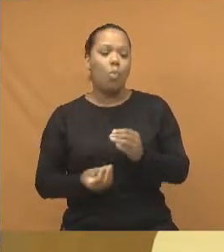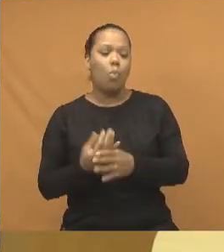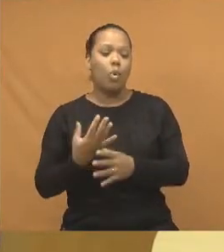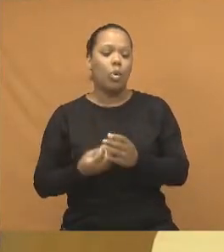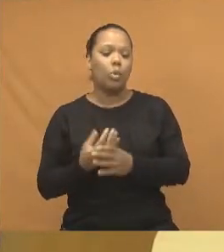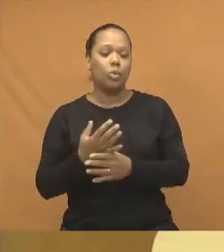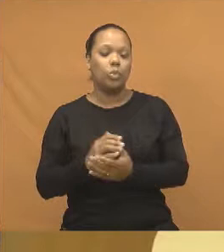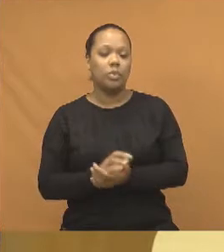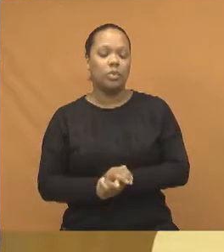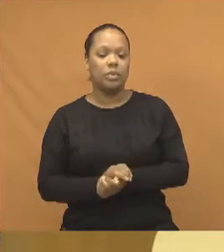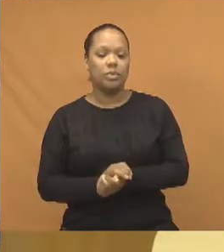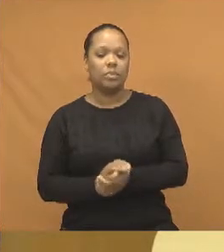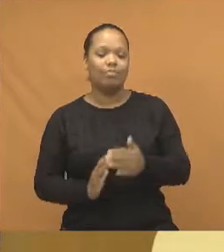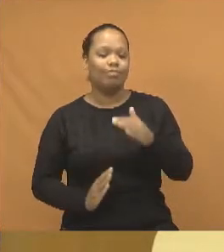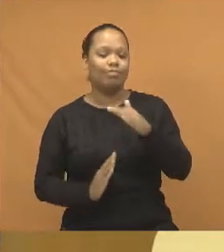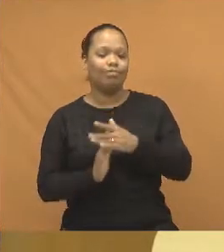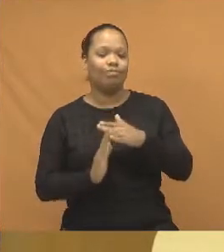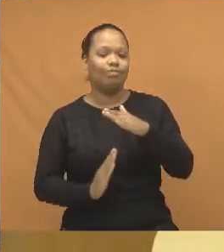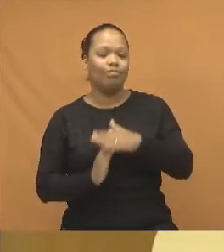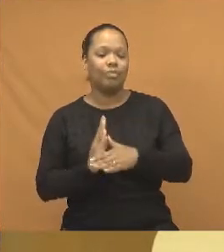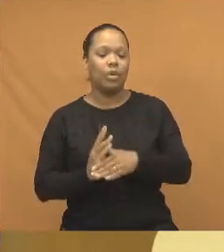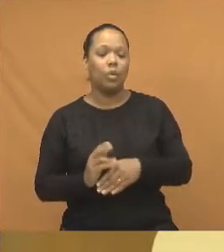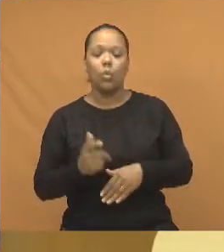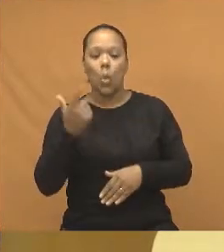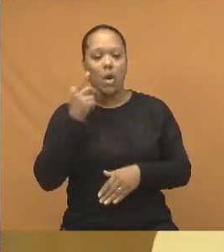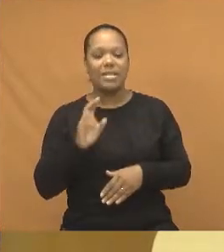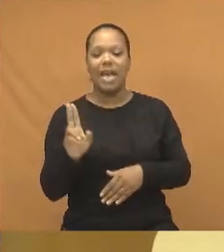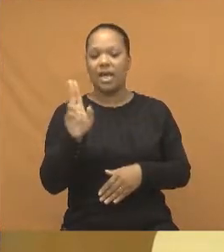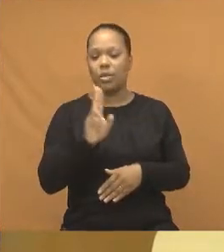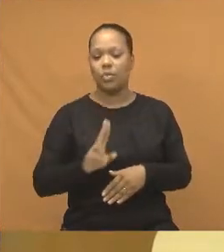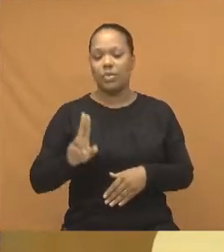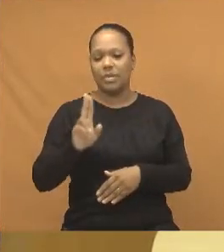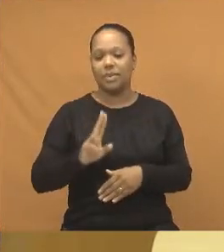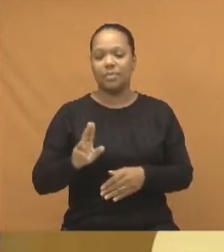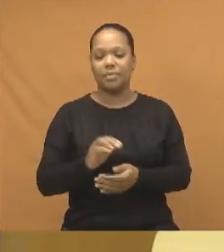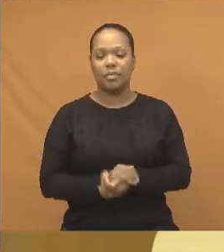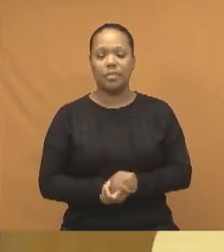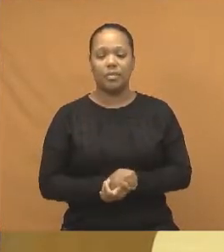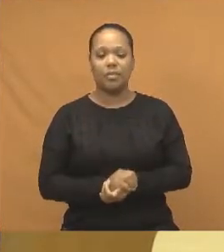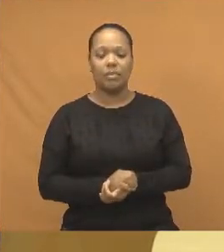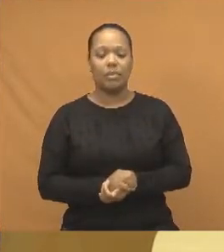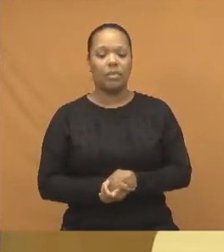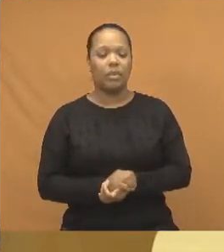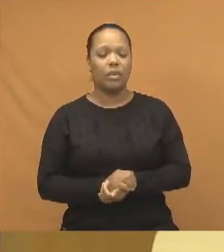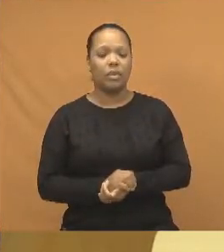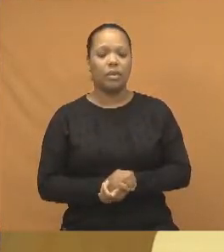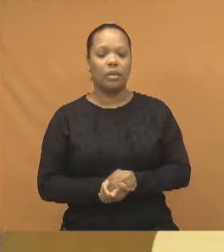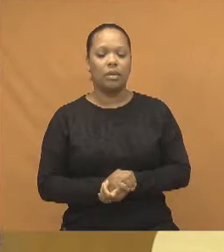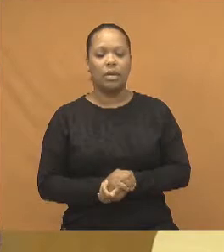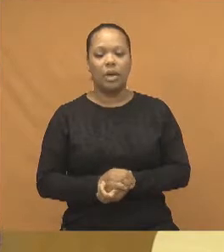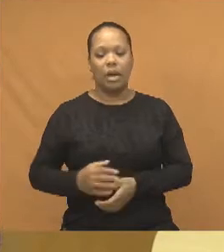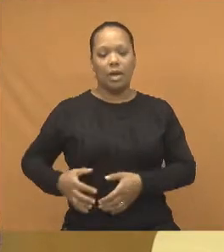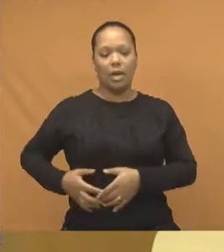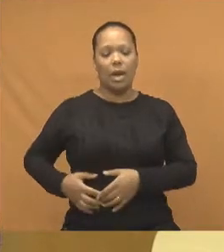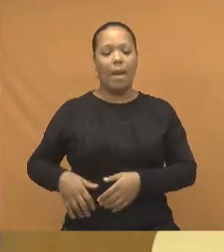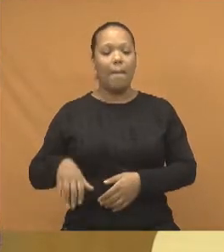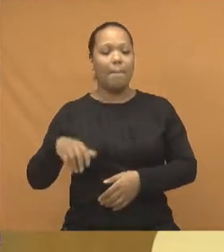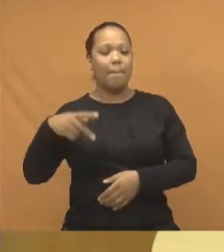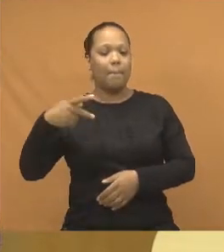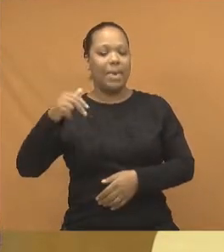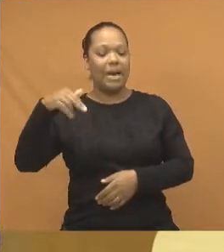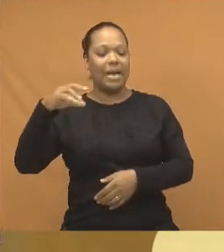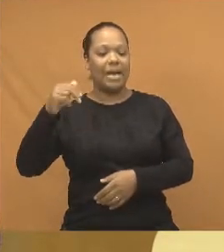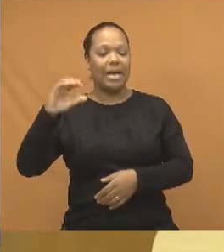uma certa resistência e não consegue usá-la. A insulina é um hormôniozinho que ele é produzido lá no pâncreas. A gente tem